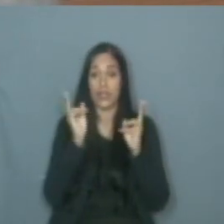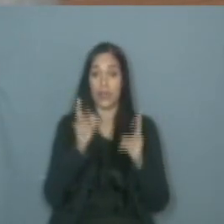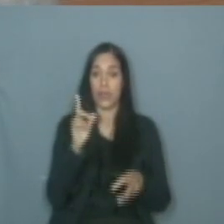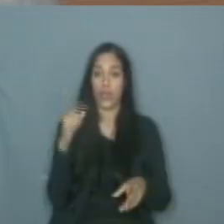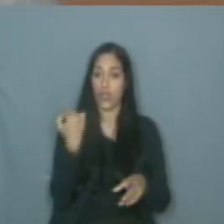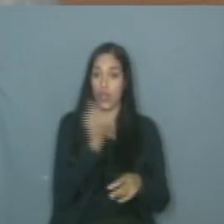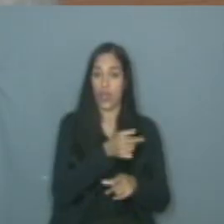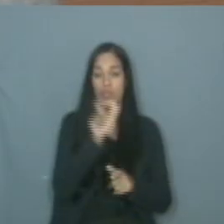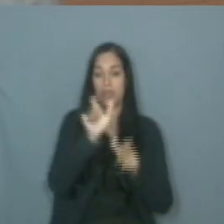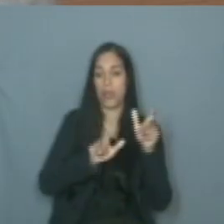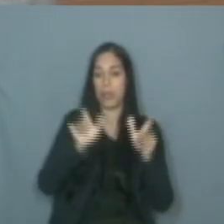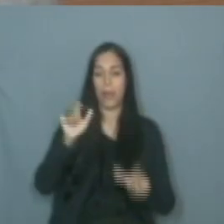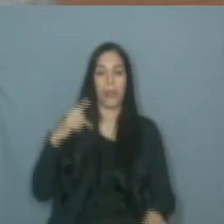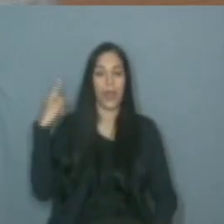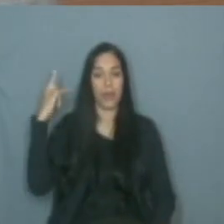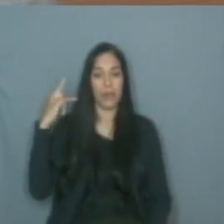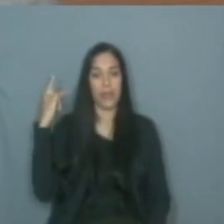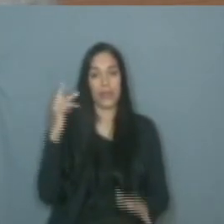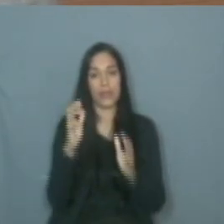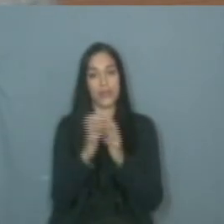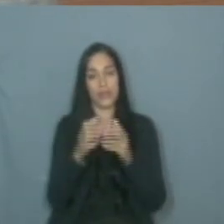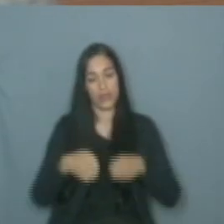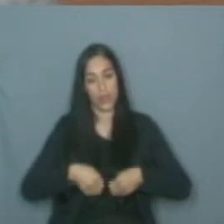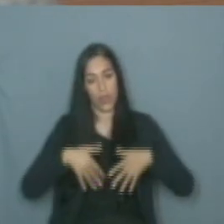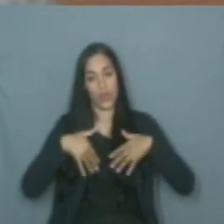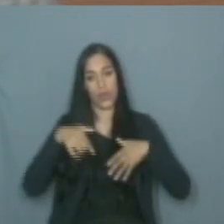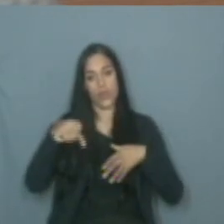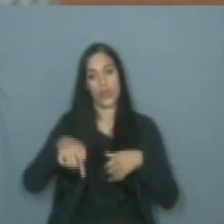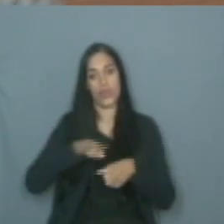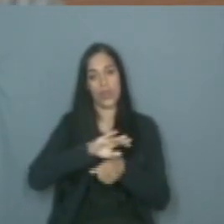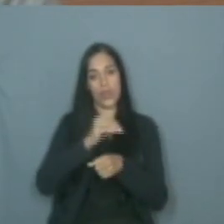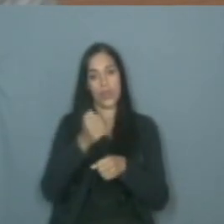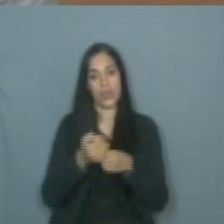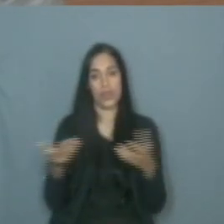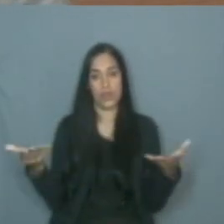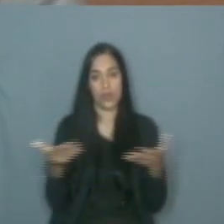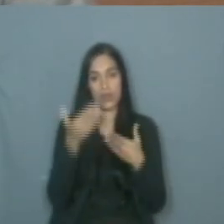parlamentar do Recife. Eu estou muito orgulhoso de estar nessa casa com os senhores aqui hoje. Obrigado, presidente.